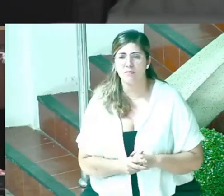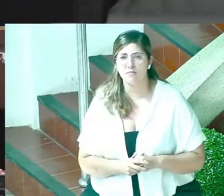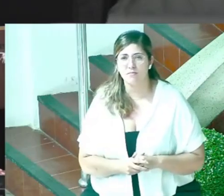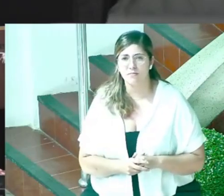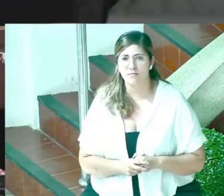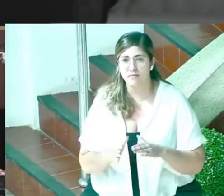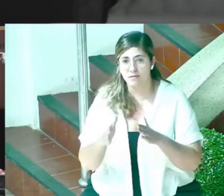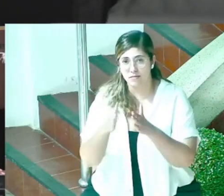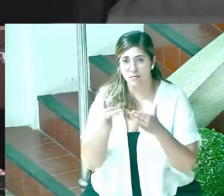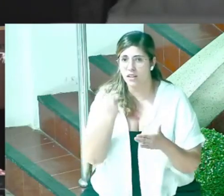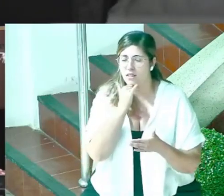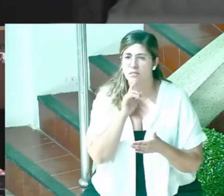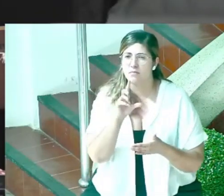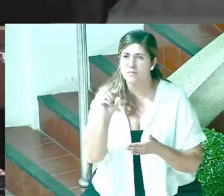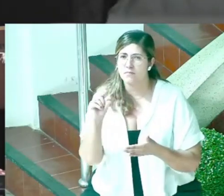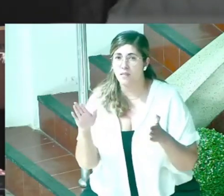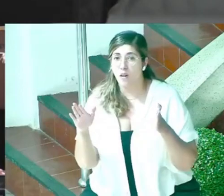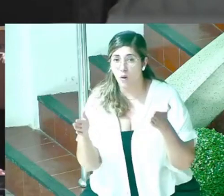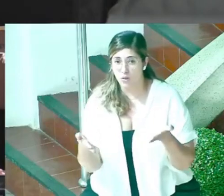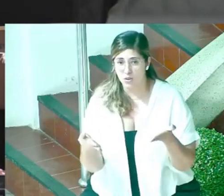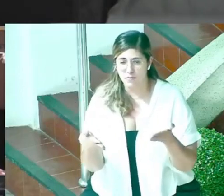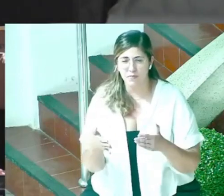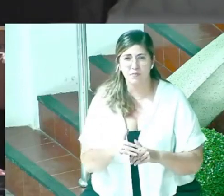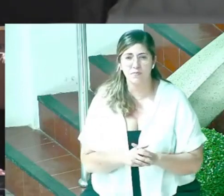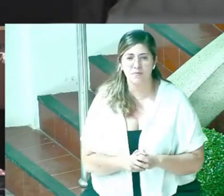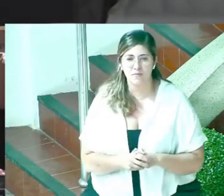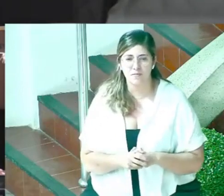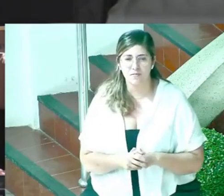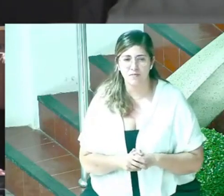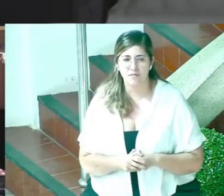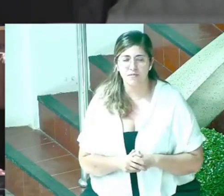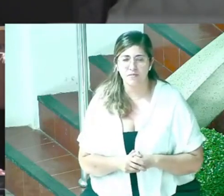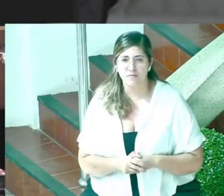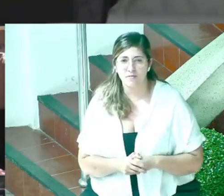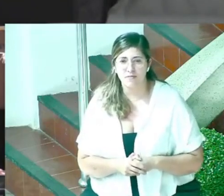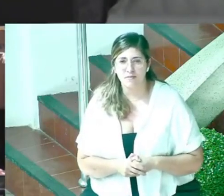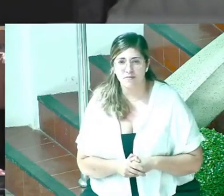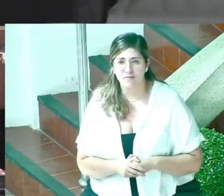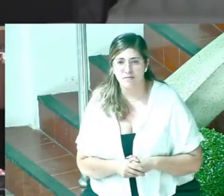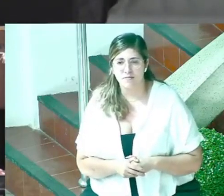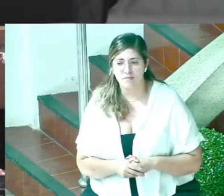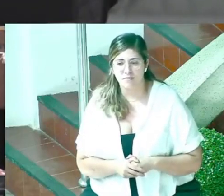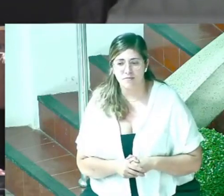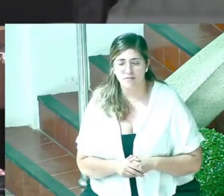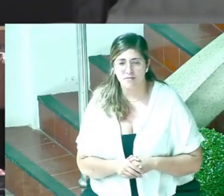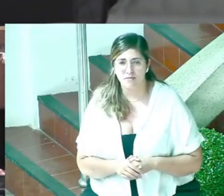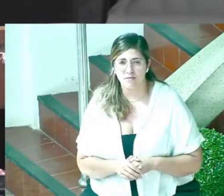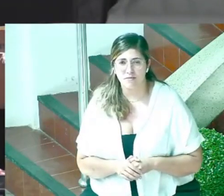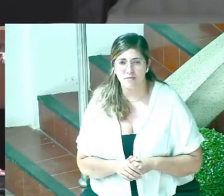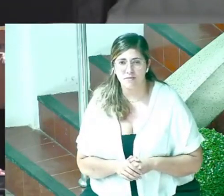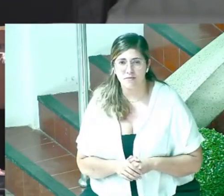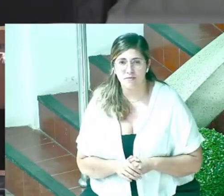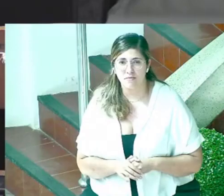descendente. E talvez ela diga, olha, eu nunca vou perdoar o que ele fez por mim.